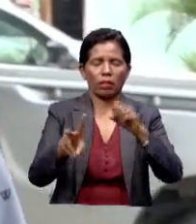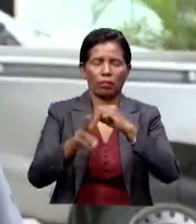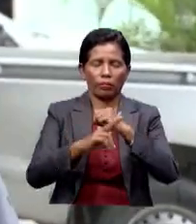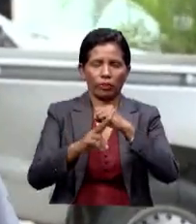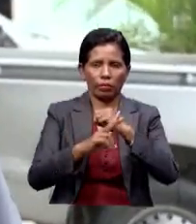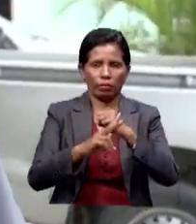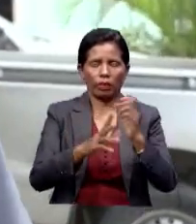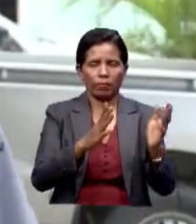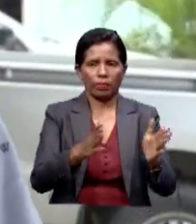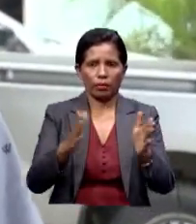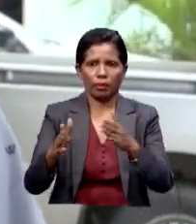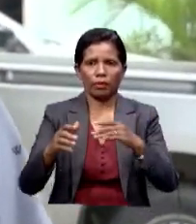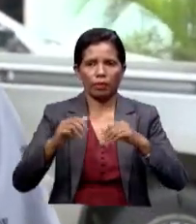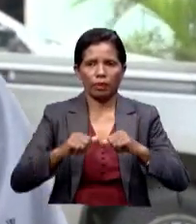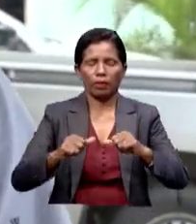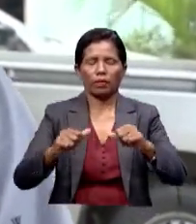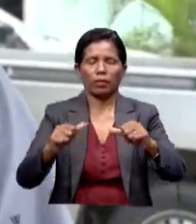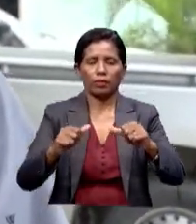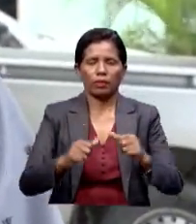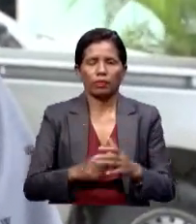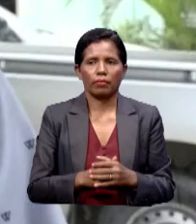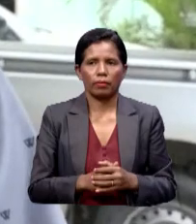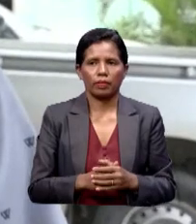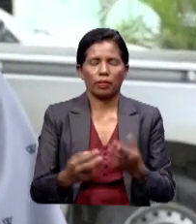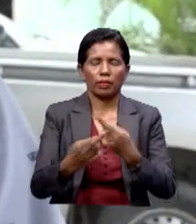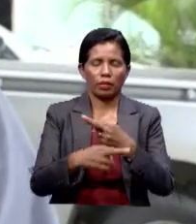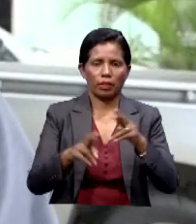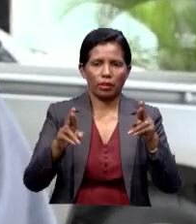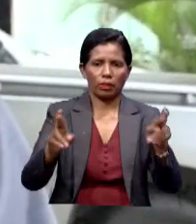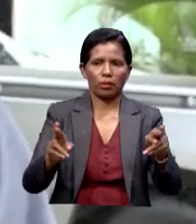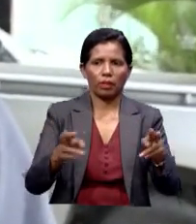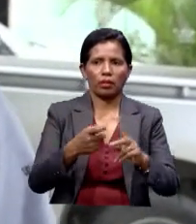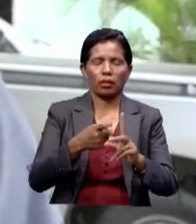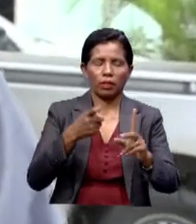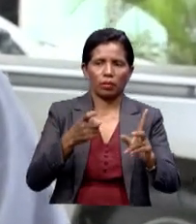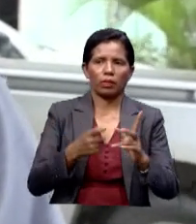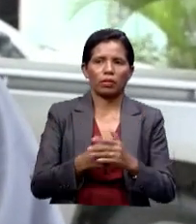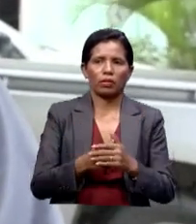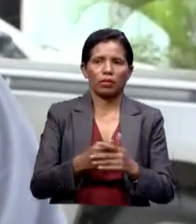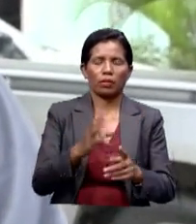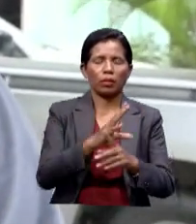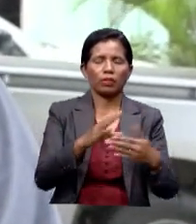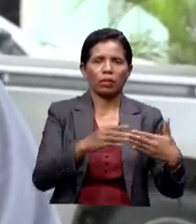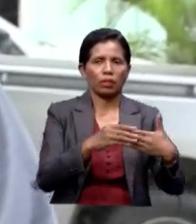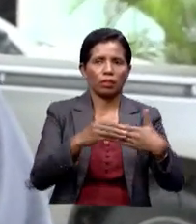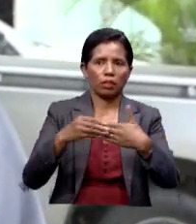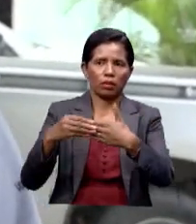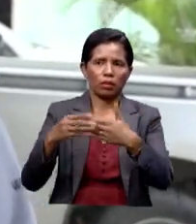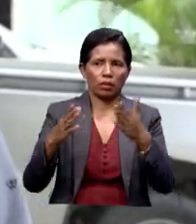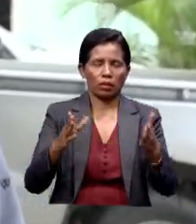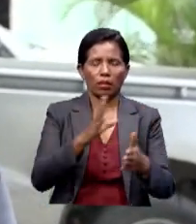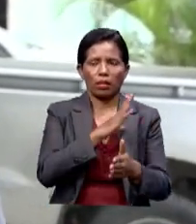idane. Continuação depende ba resultado hosi fim hosi diligência né? Fim